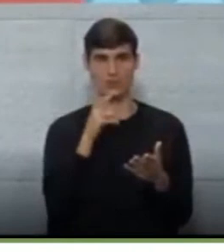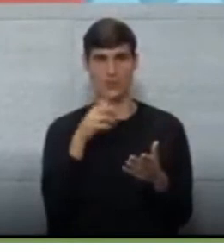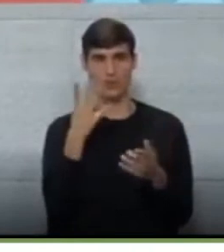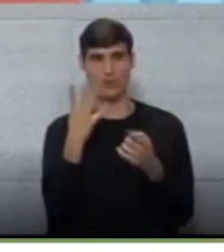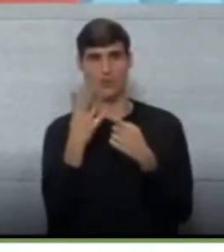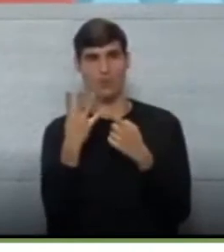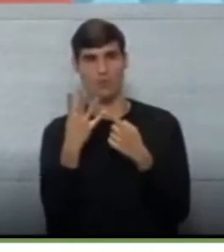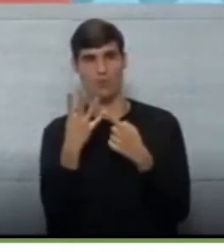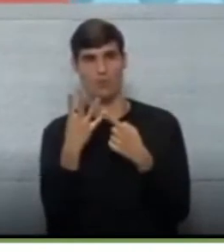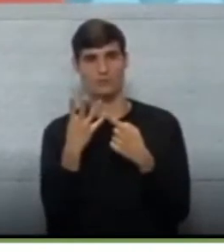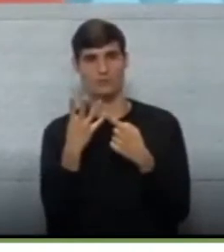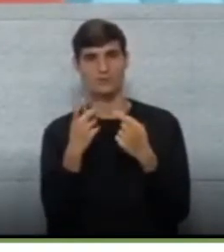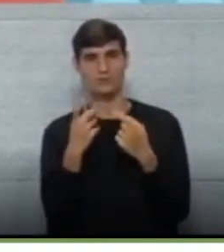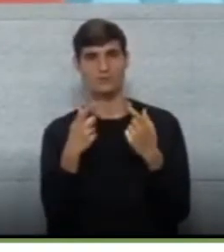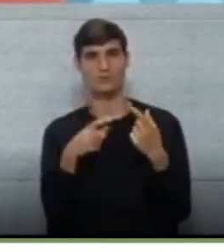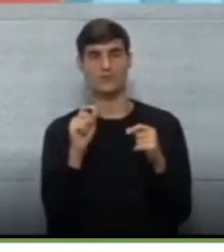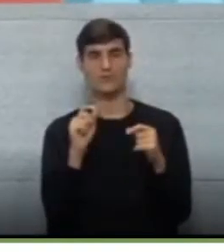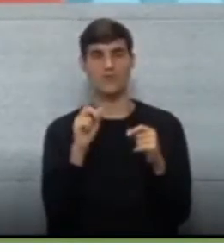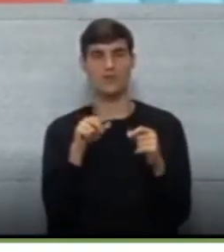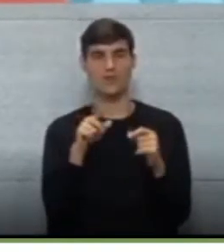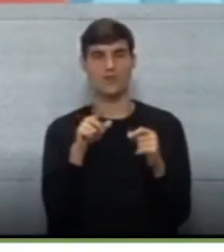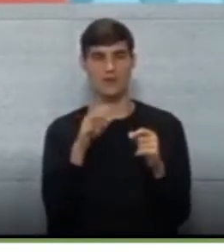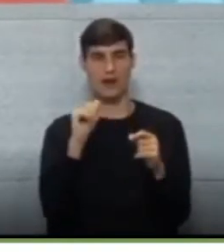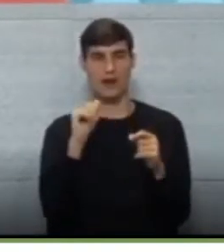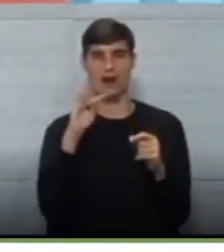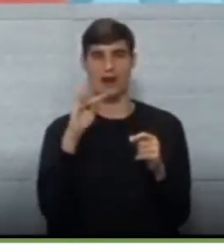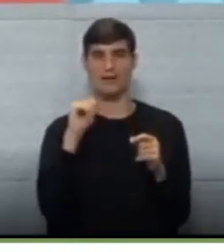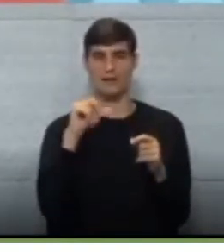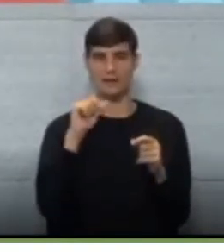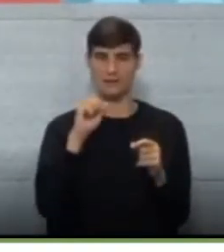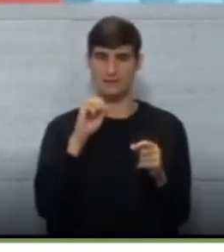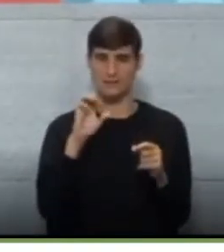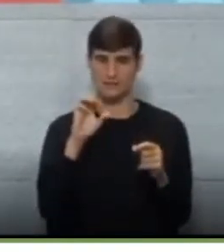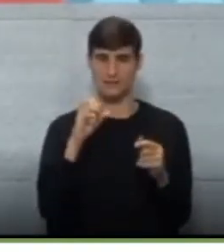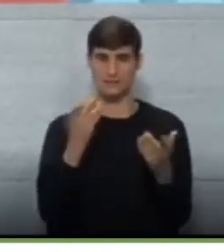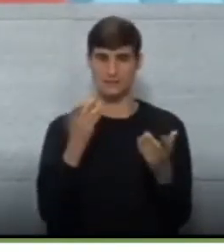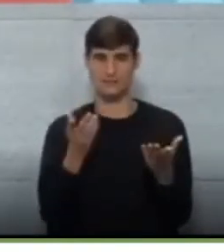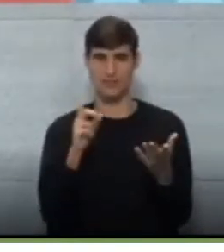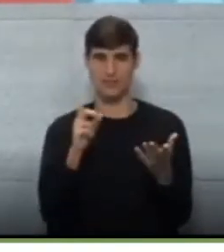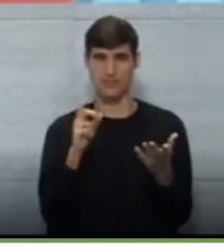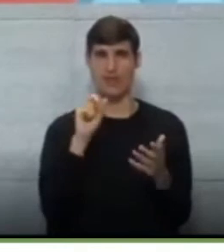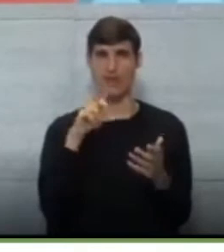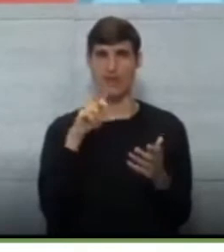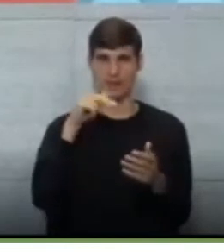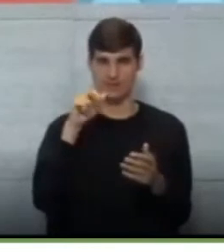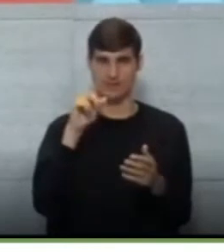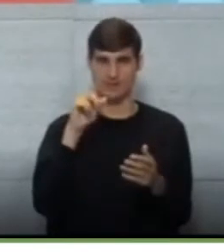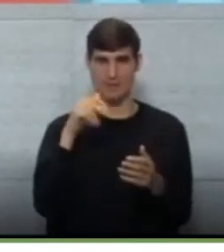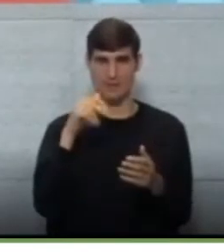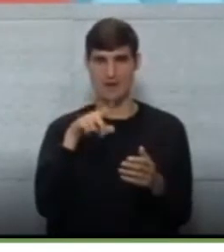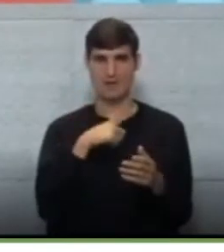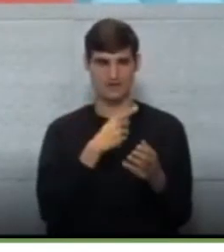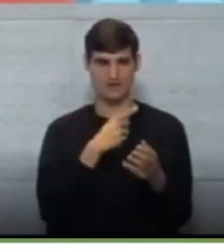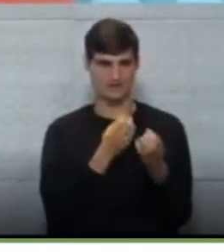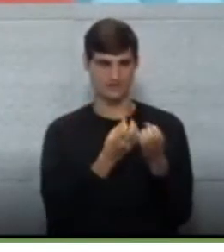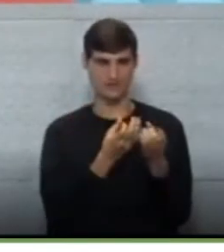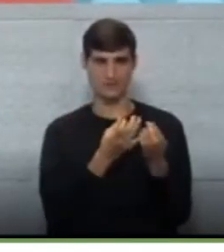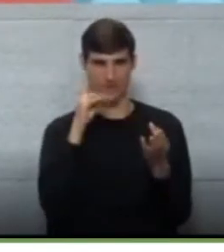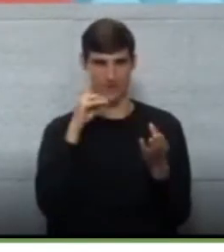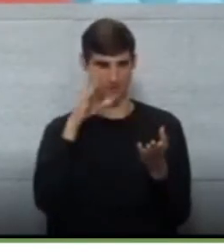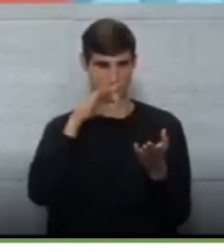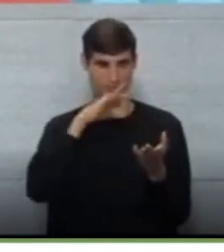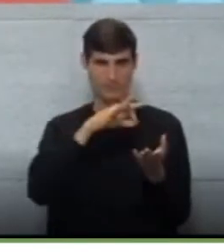quarto procedimento, que foi o procedimento da catalase. Então, uma catalase é enzima que quebra peróxido de hidrogênio, que